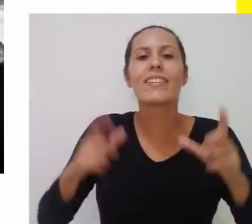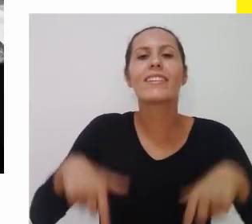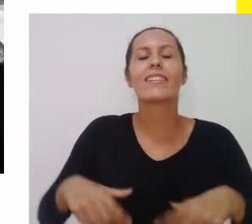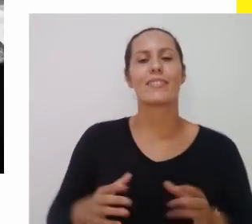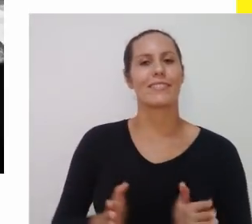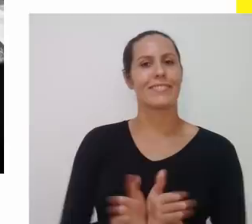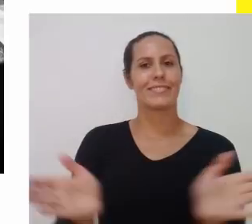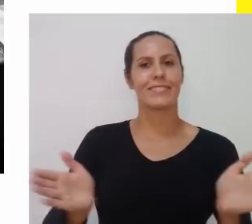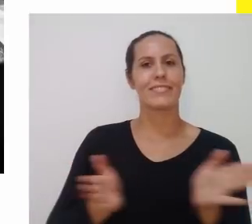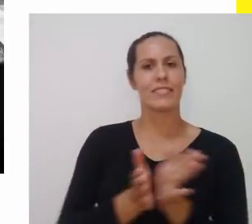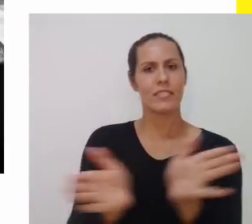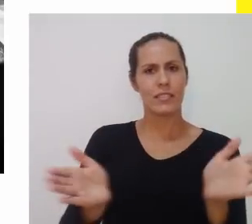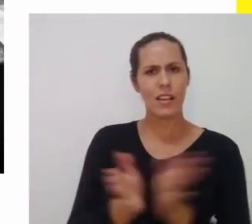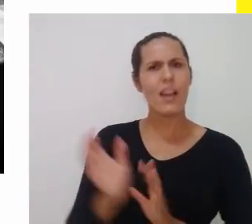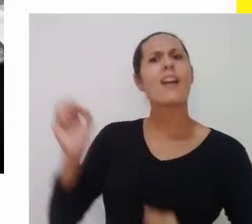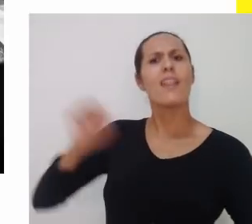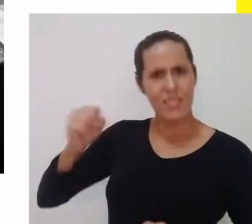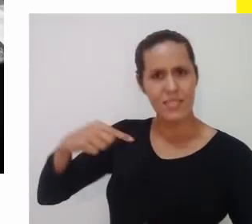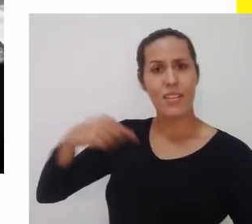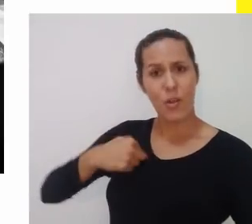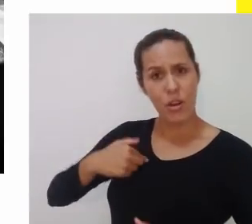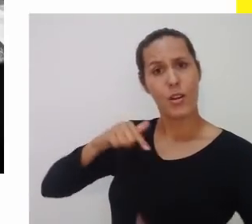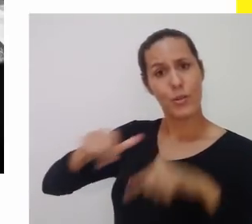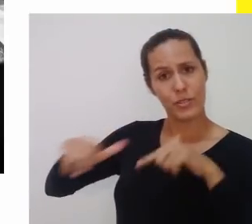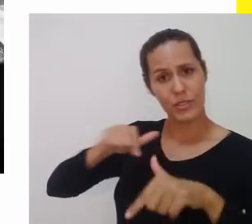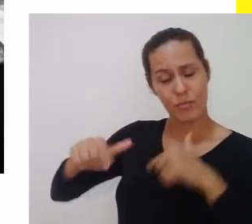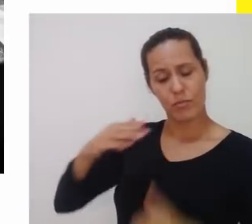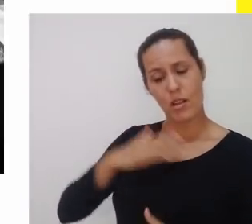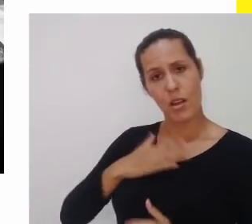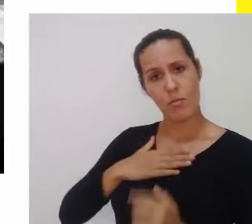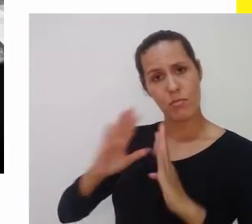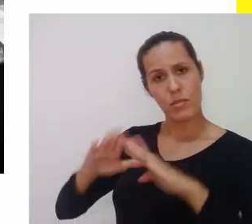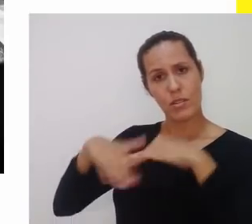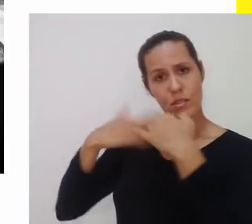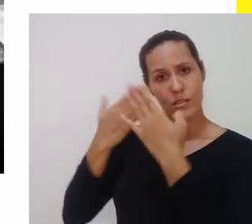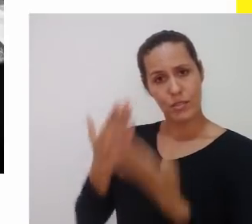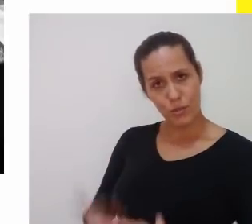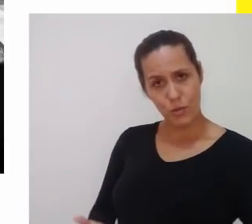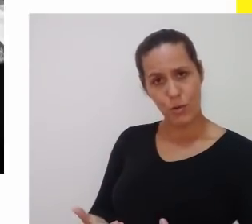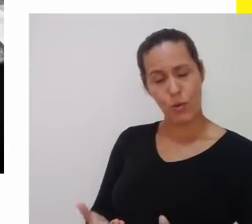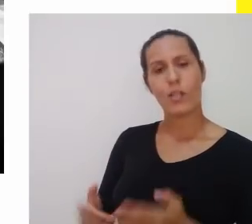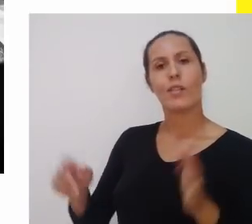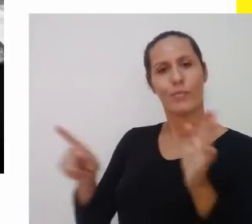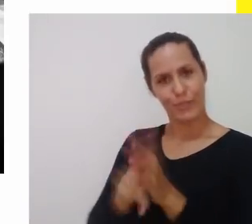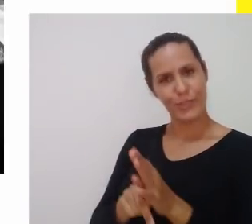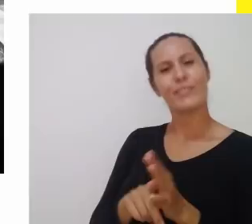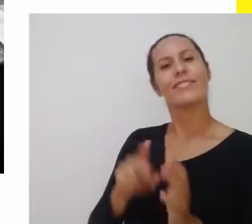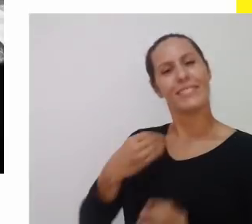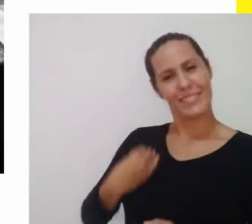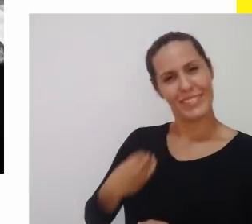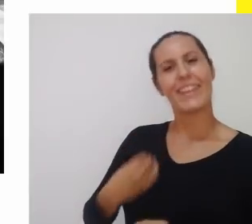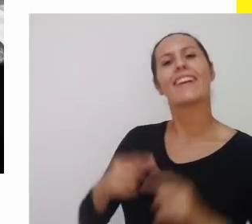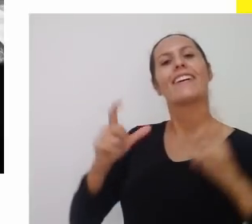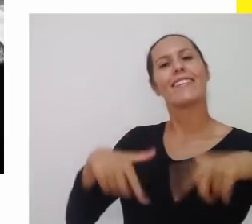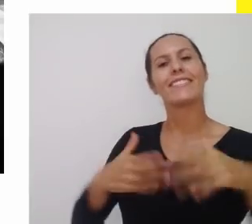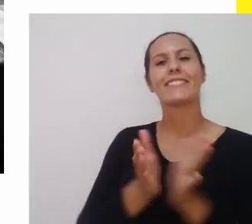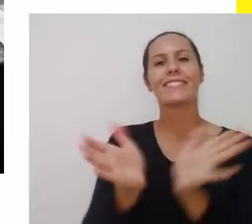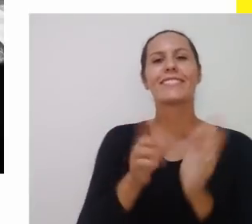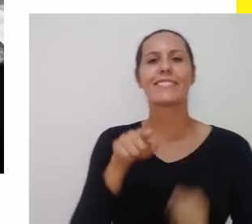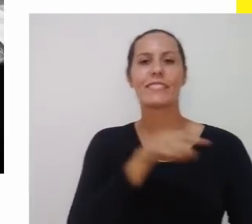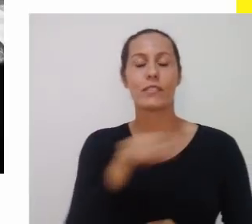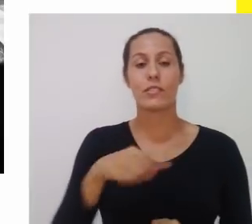É em Camaragibe. Sim, onde eu trabalho. A minha escola fica lá